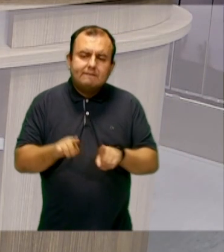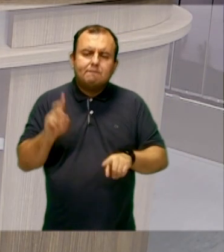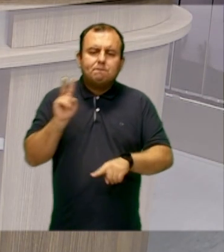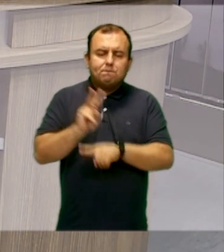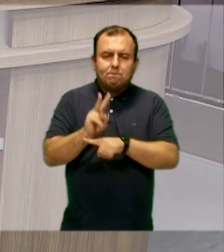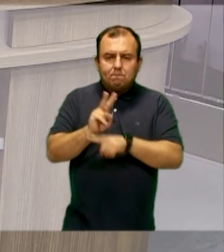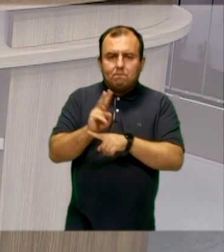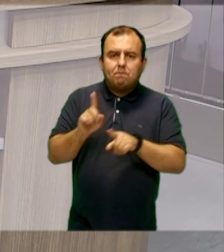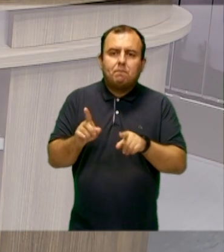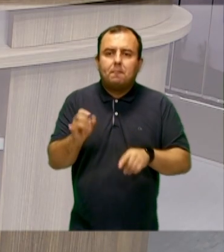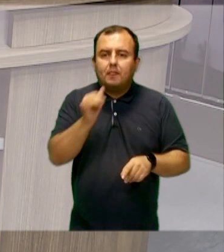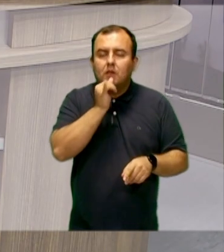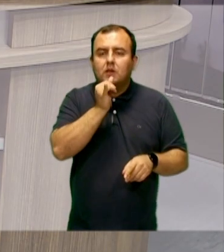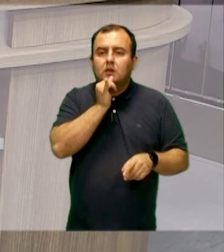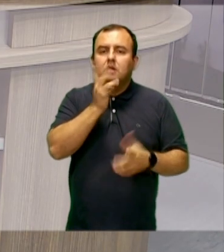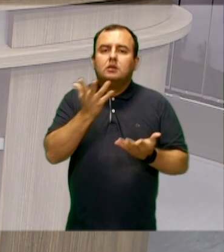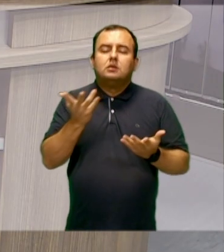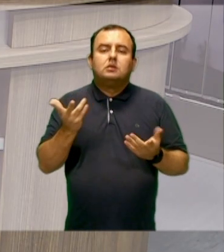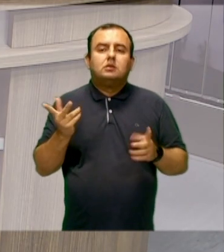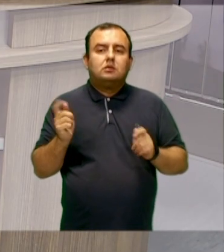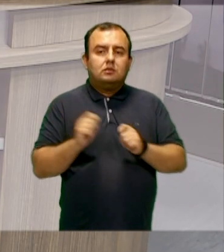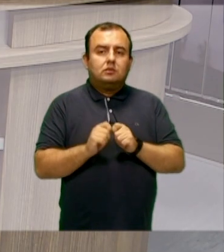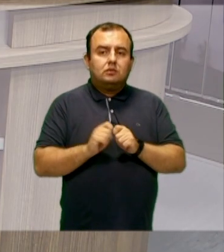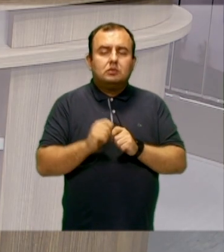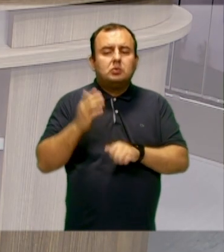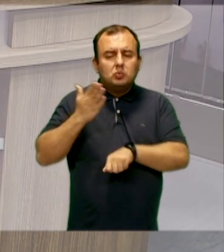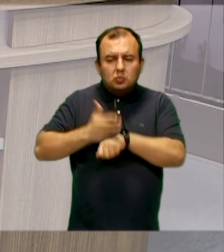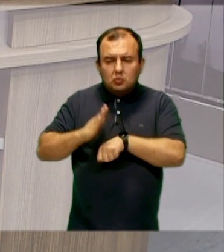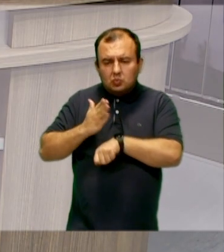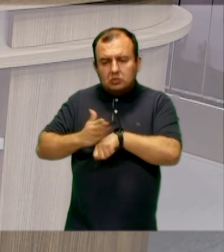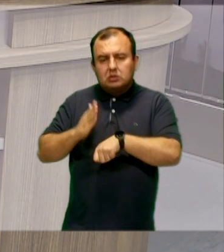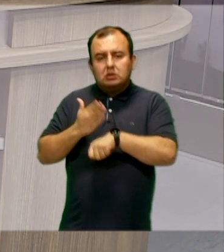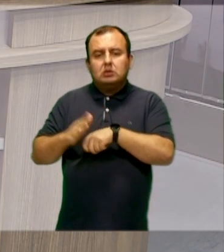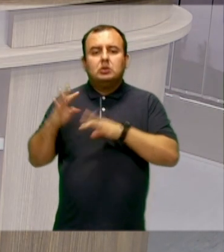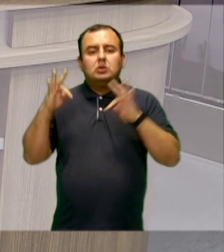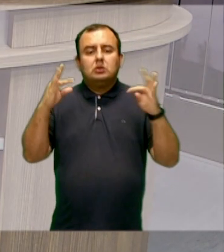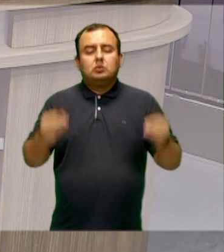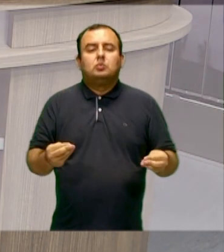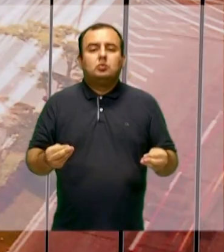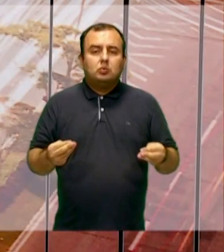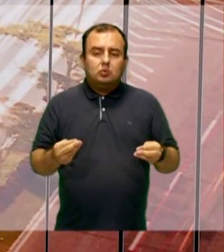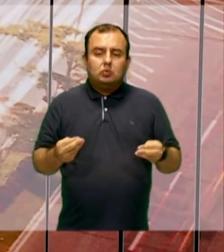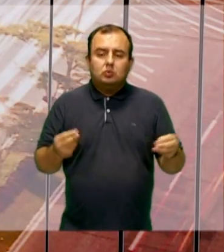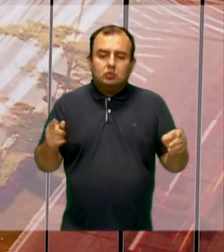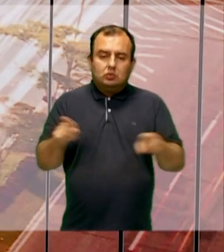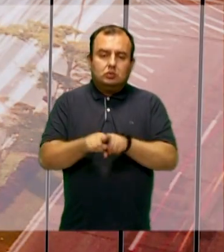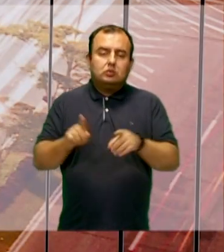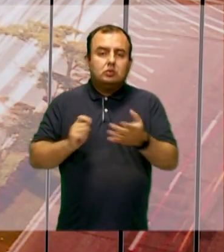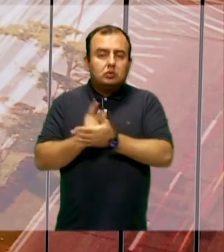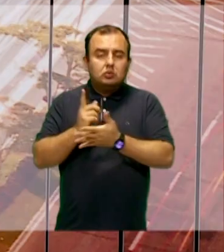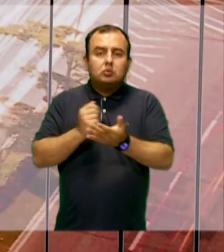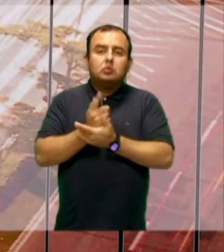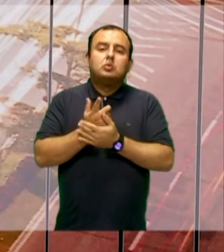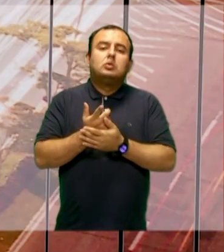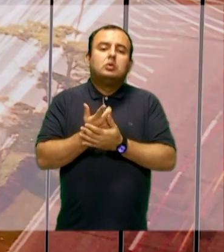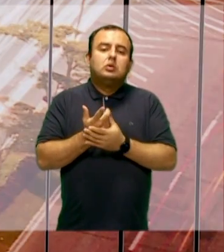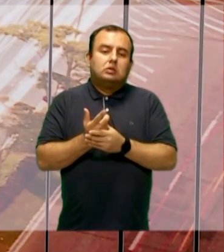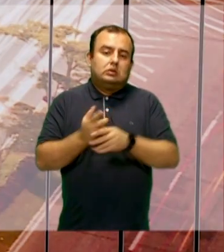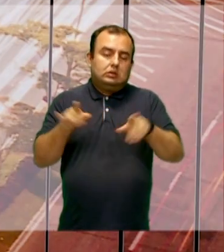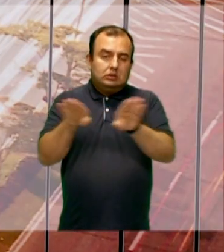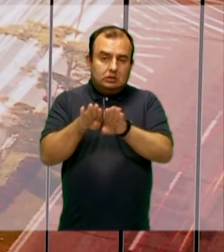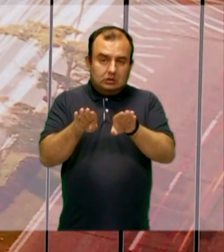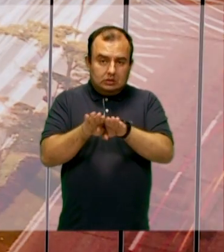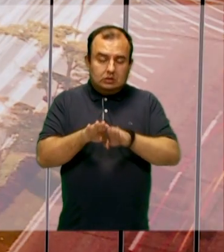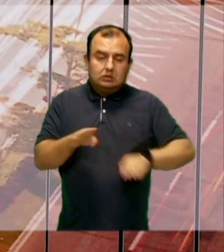por exemplo, assim, de fazer um treinamento, por que não dizer, né, com todos esses compradores, também